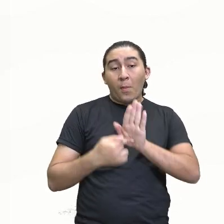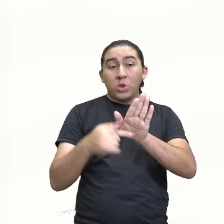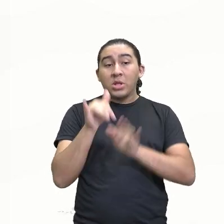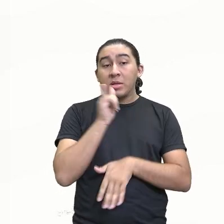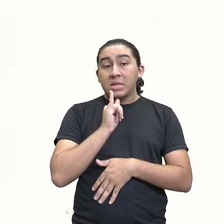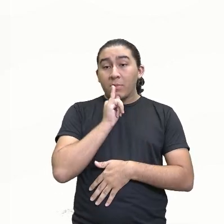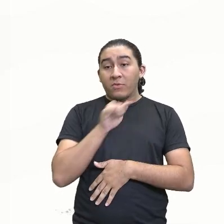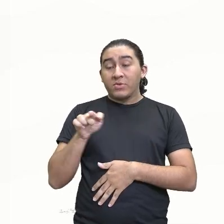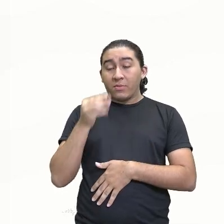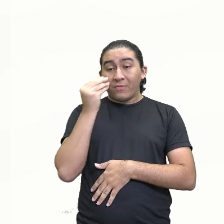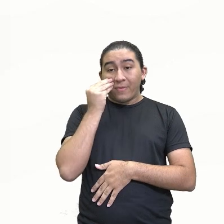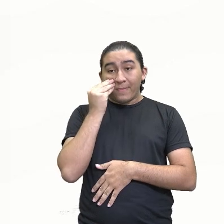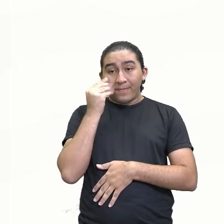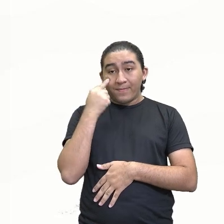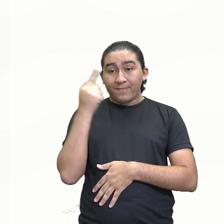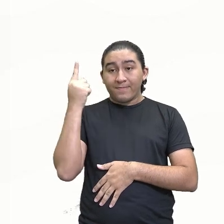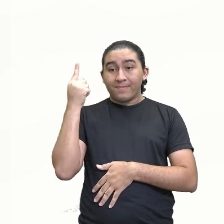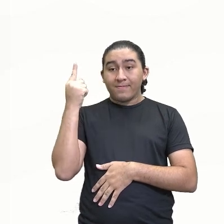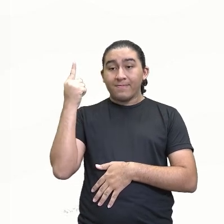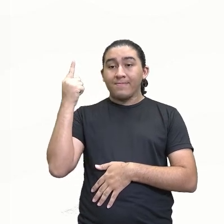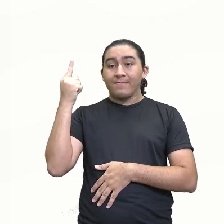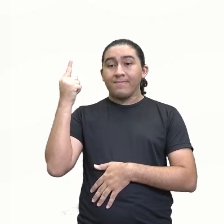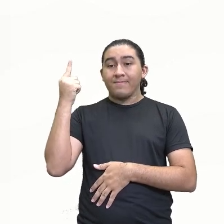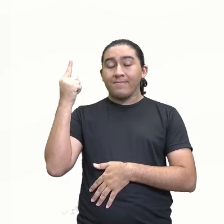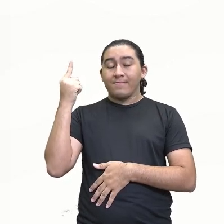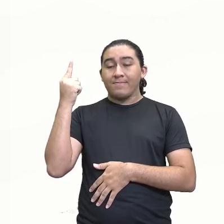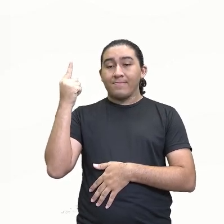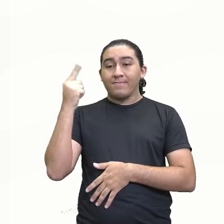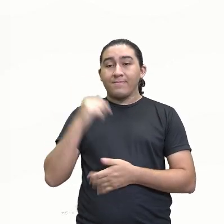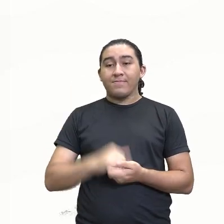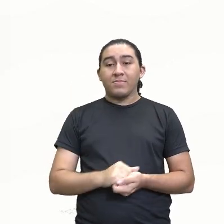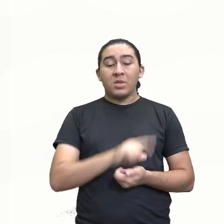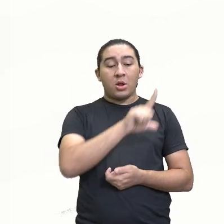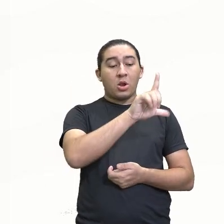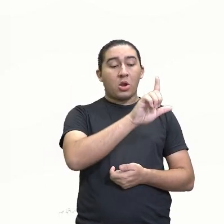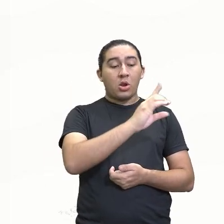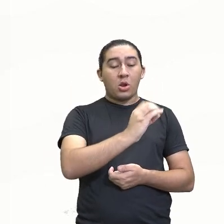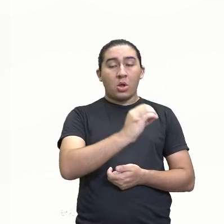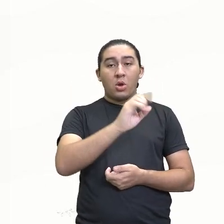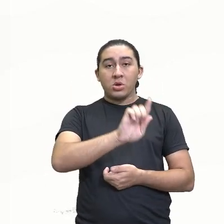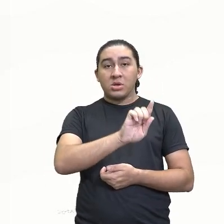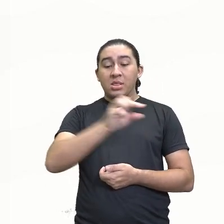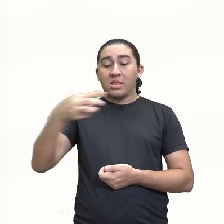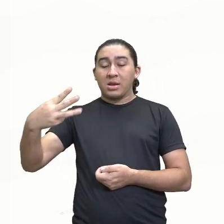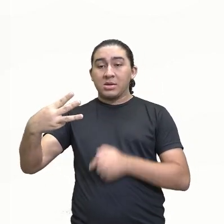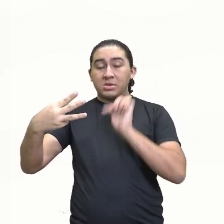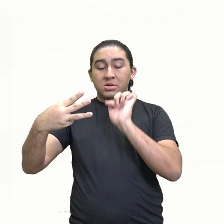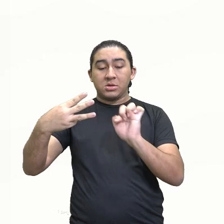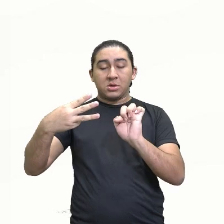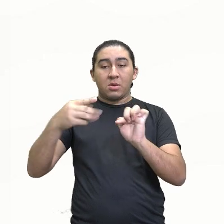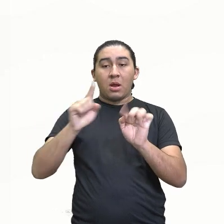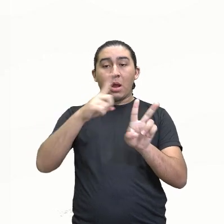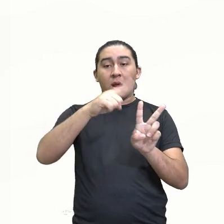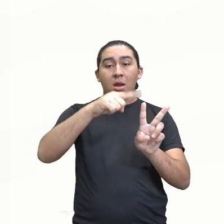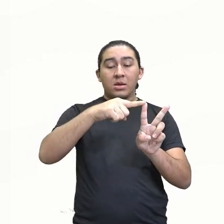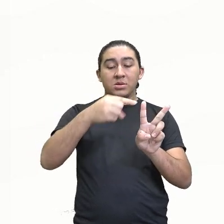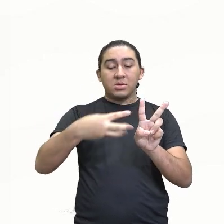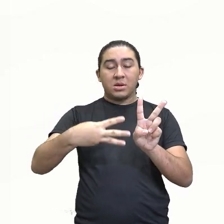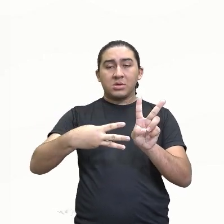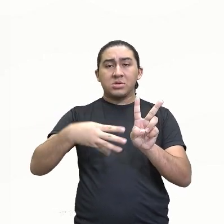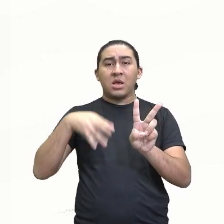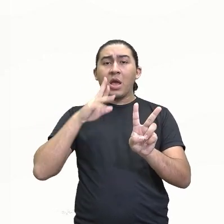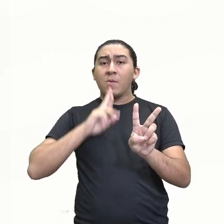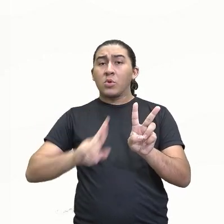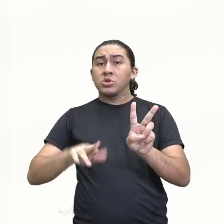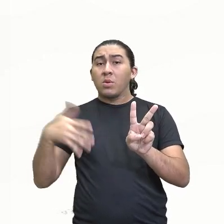aqui para vocês, ó, log de 3 na base raiz de 3. Qual seria o